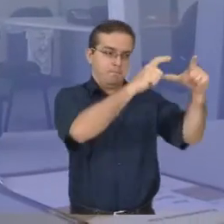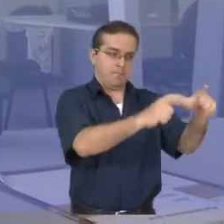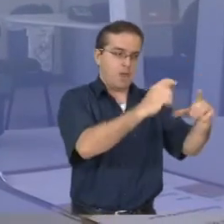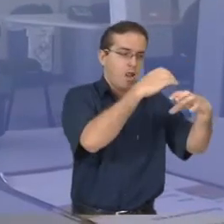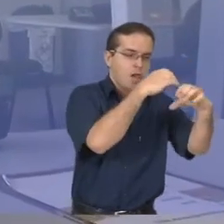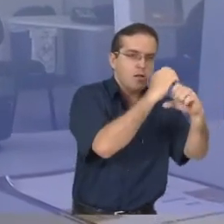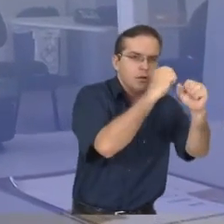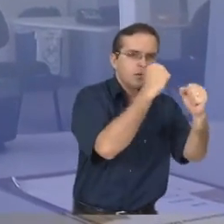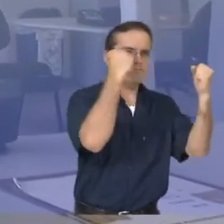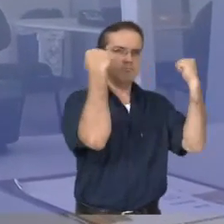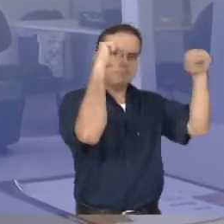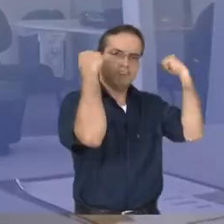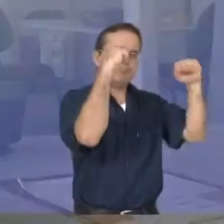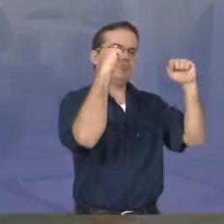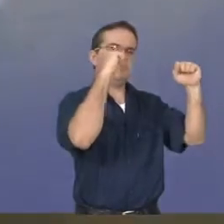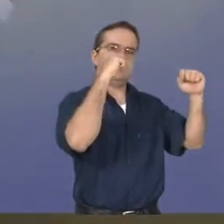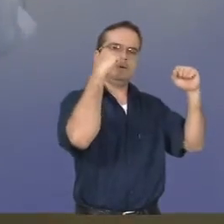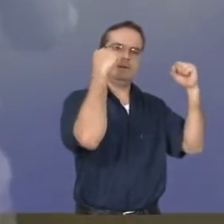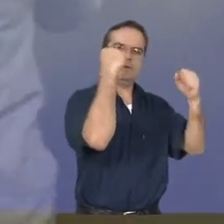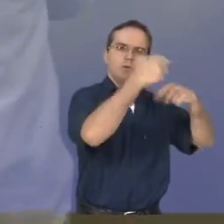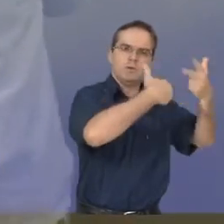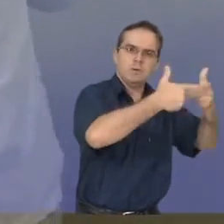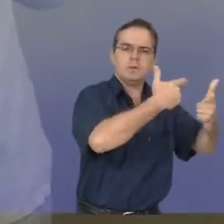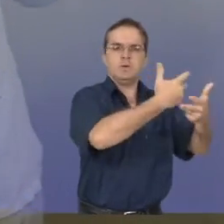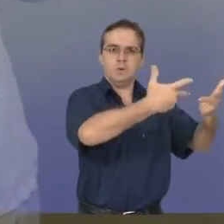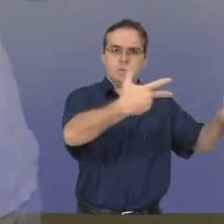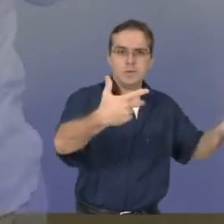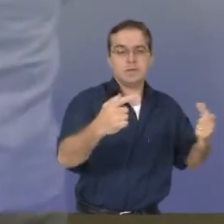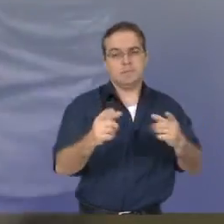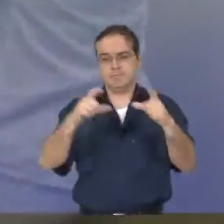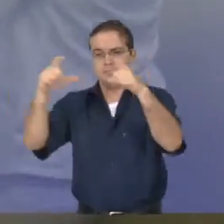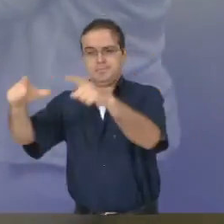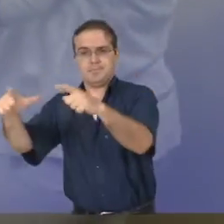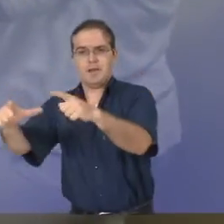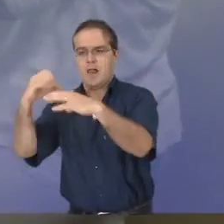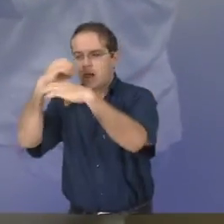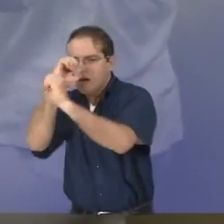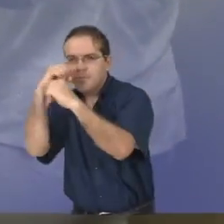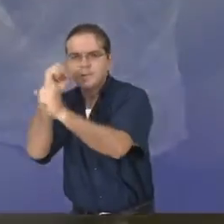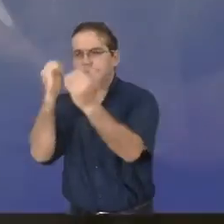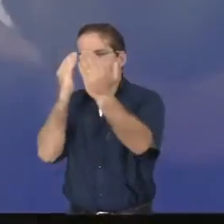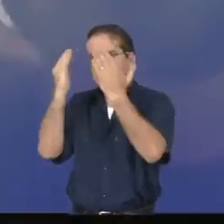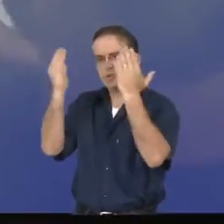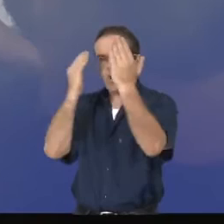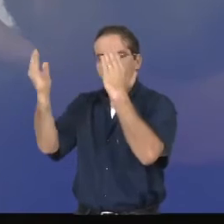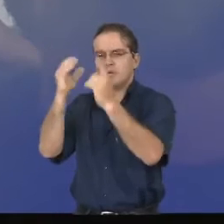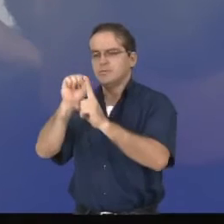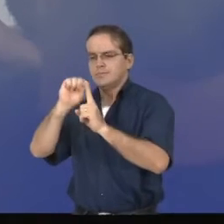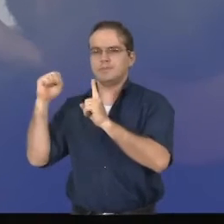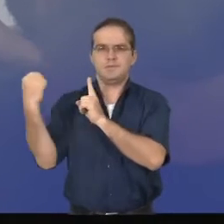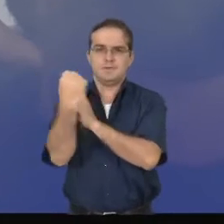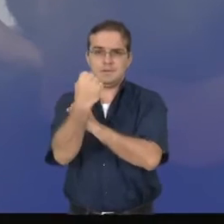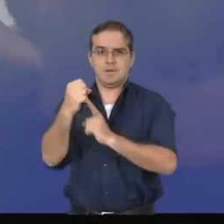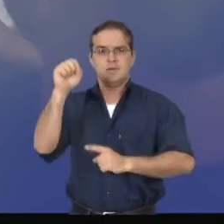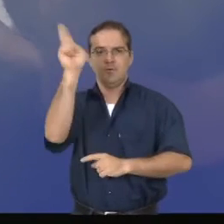de Fisiologia do Exercício e no Laboratório de Desenvolvimento, Aprendizagem e Processos